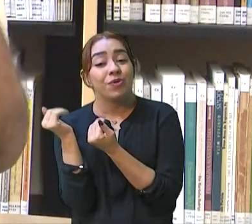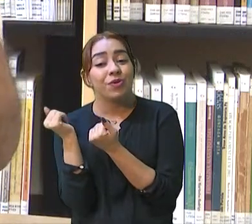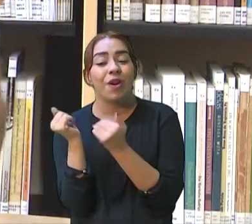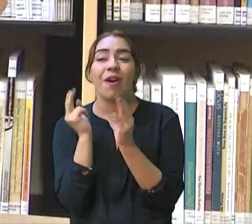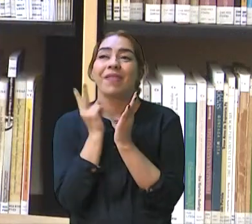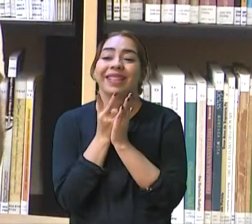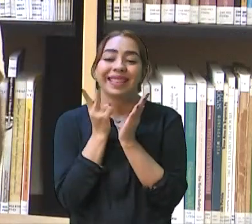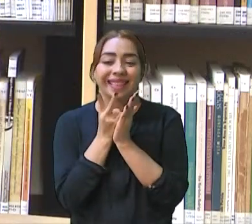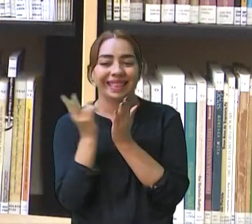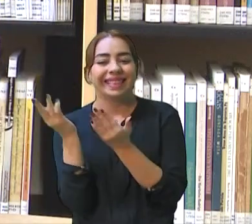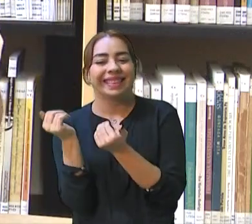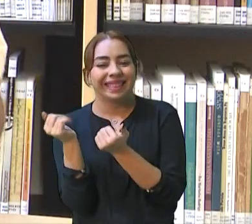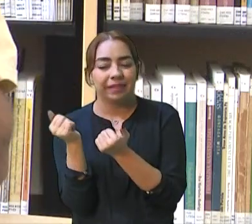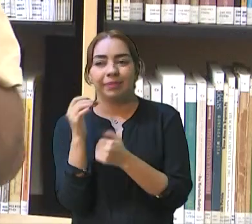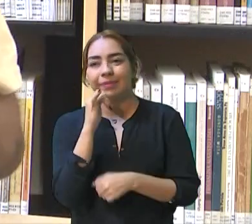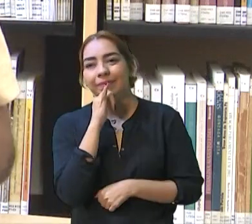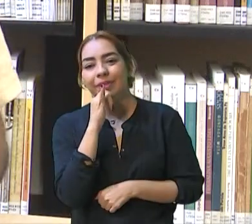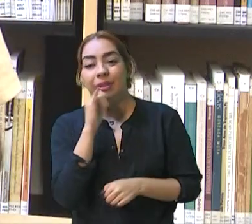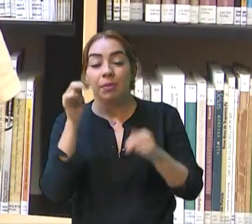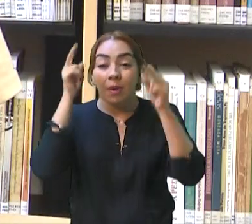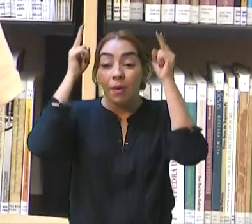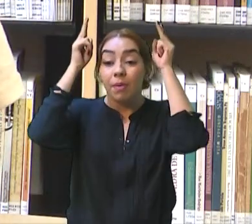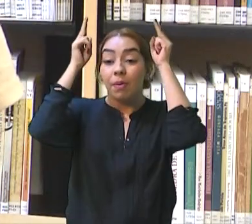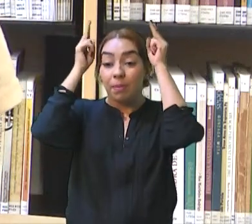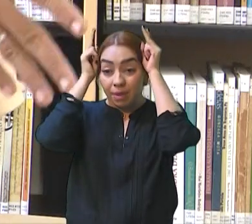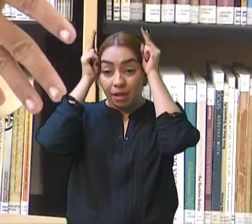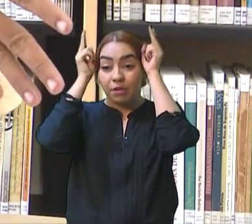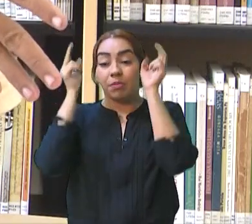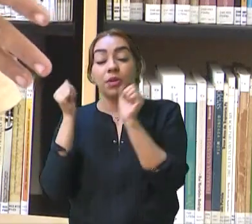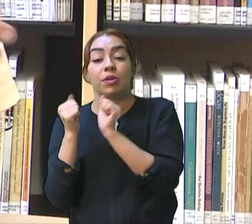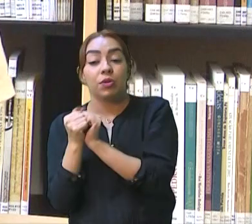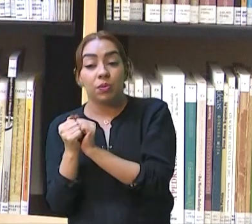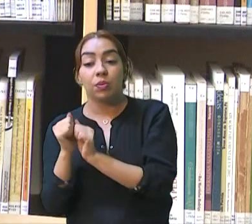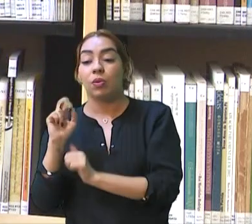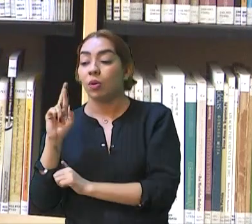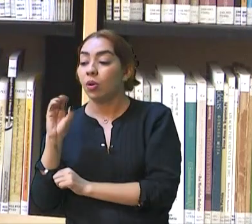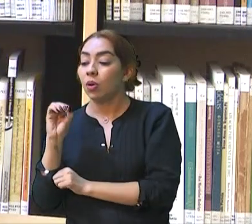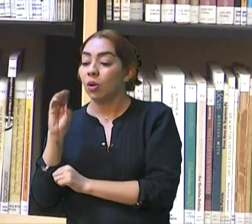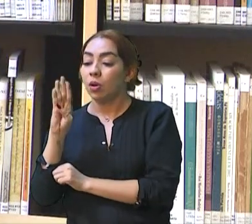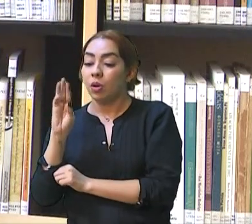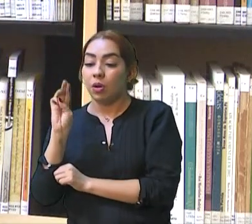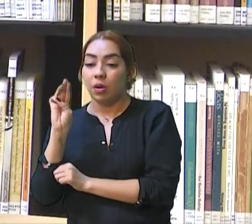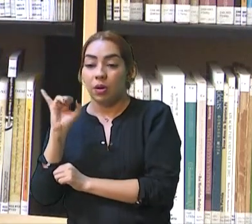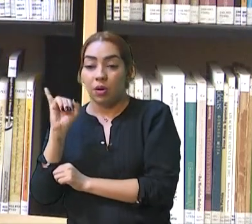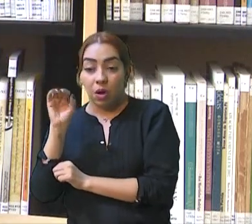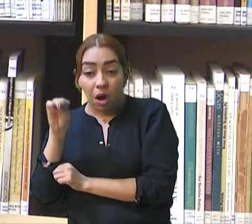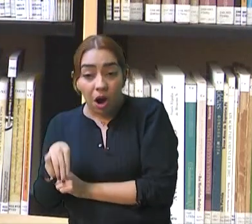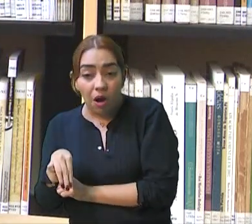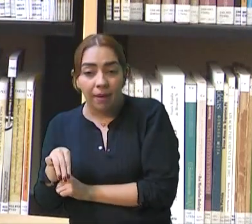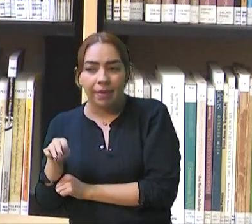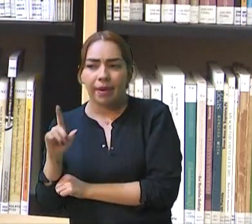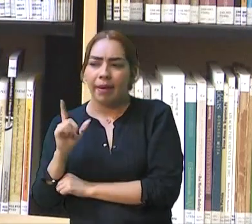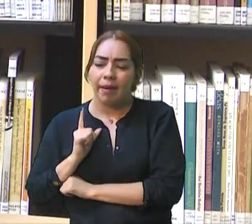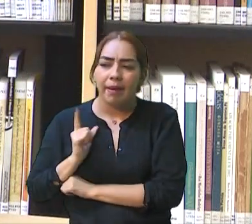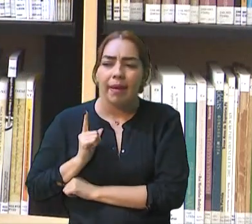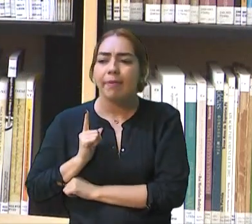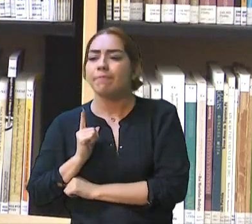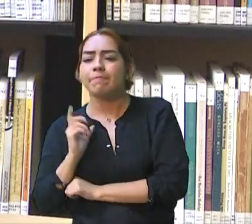super-herói, tipo Batman e Robin. Robin era o cara que acompanhava o Batman. E não se acreditava. Aí o Stan